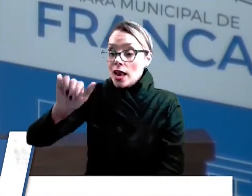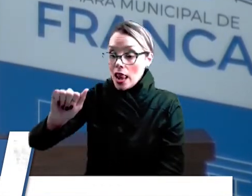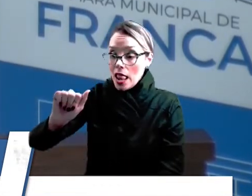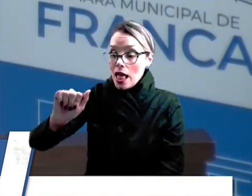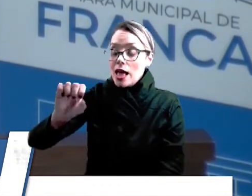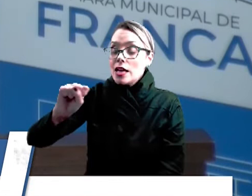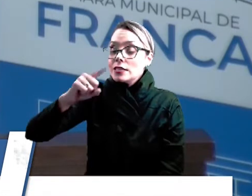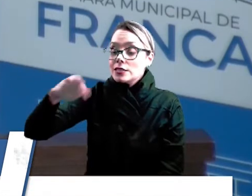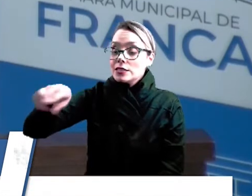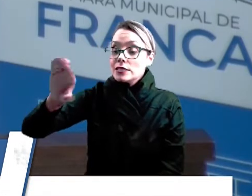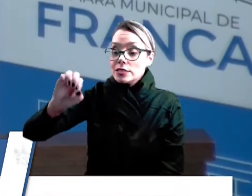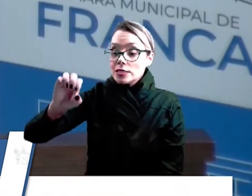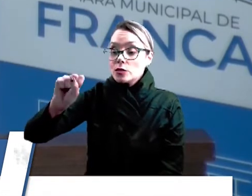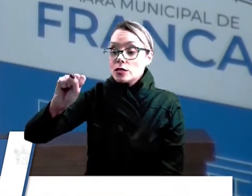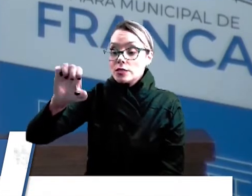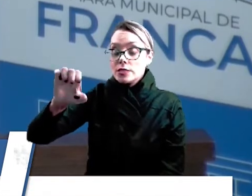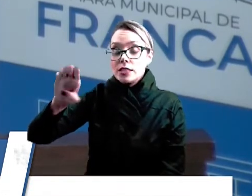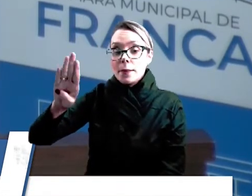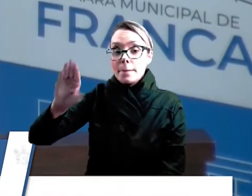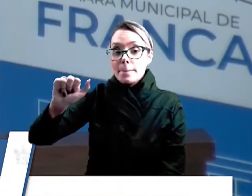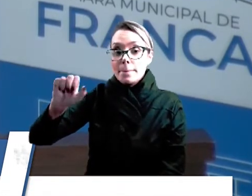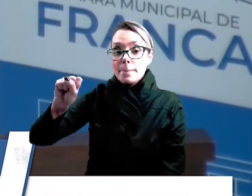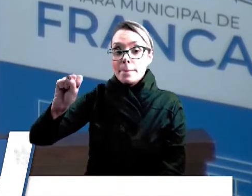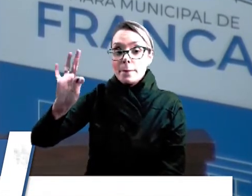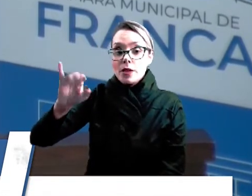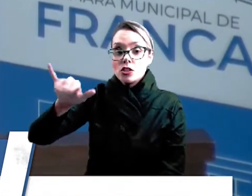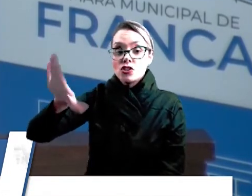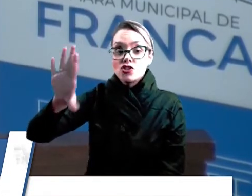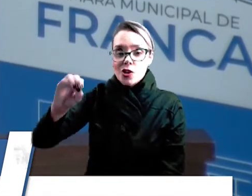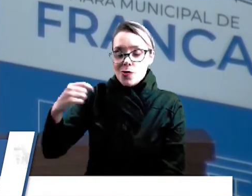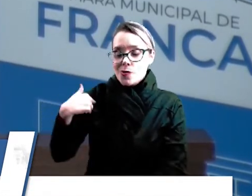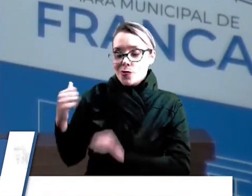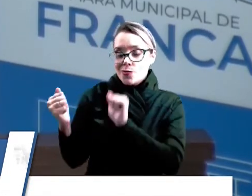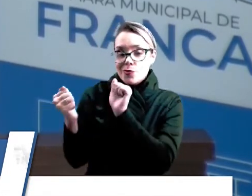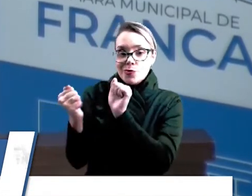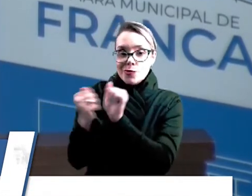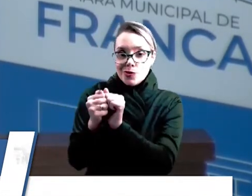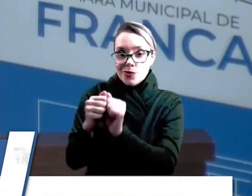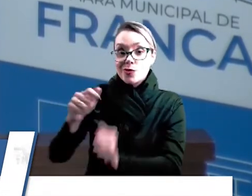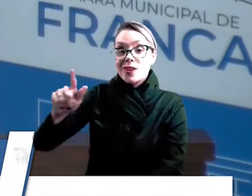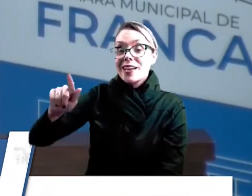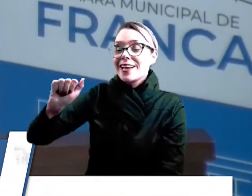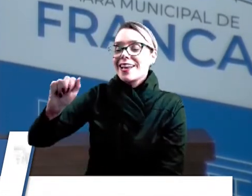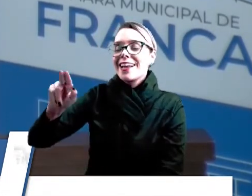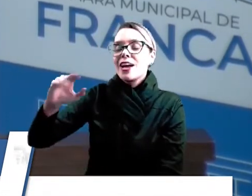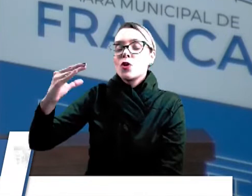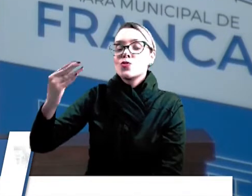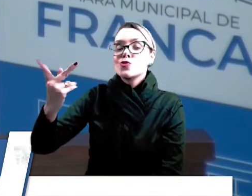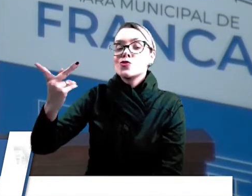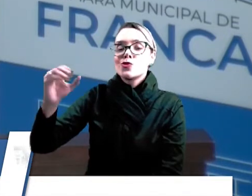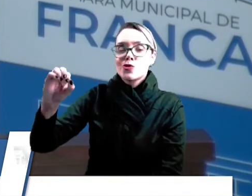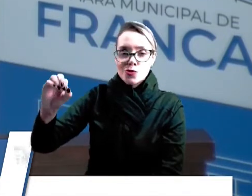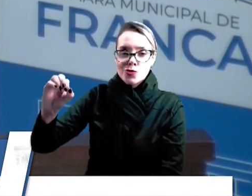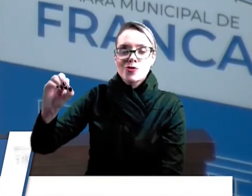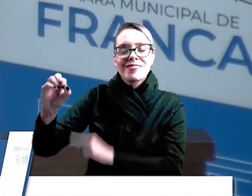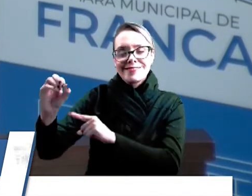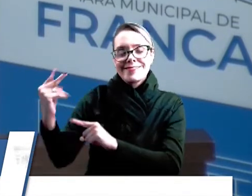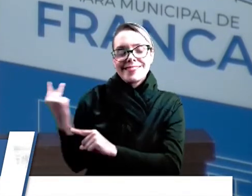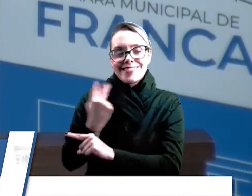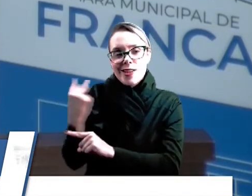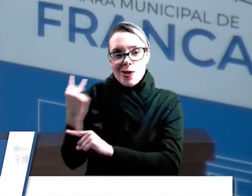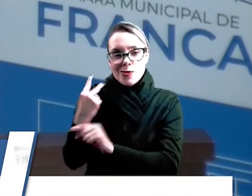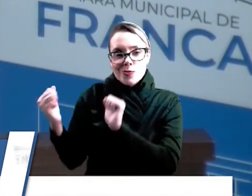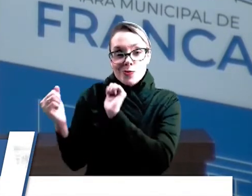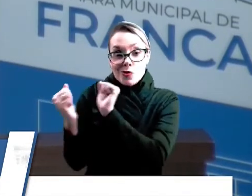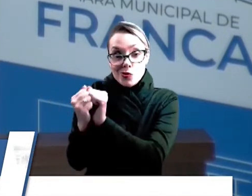do Continental. Tivemos eu e o Gaúcho lá. Eu fui lá para explicar a minha emenda impositiva,